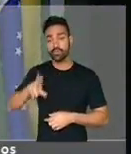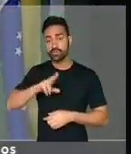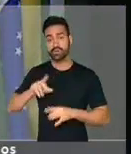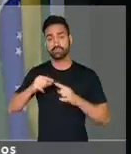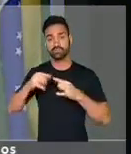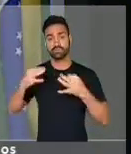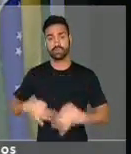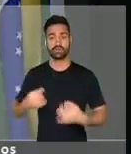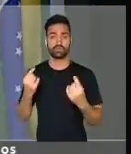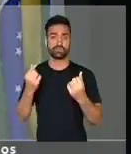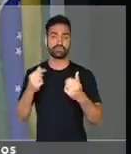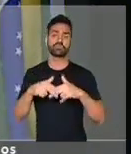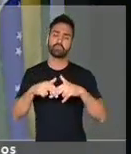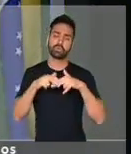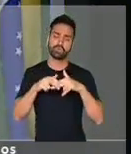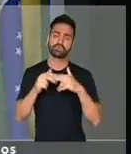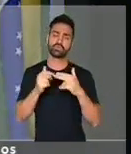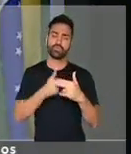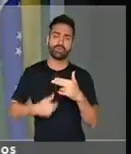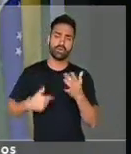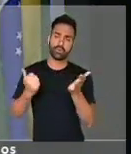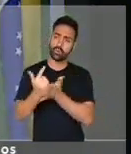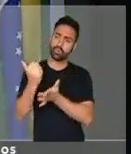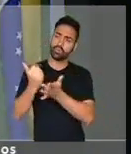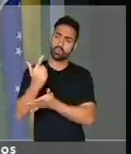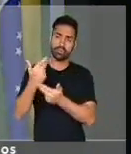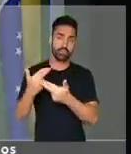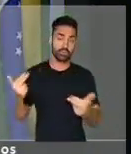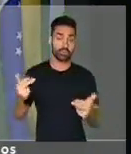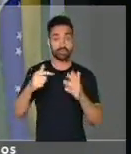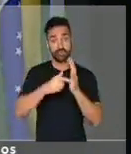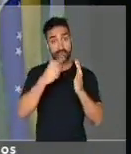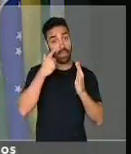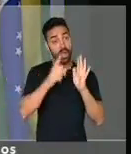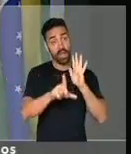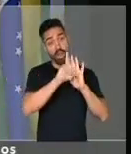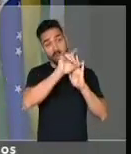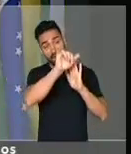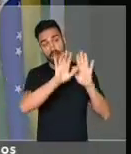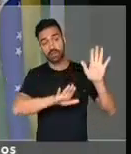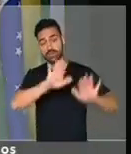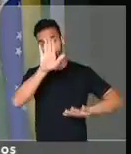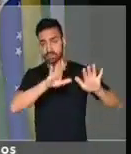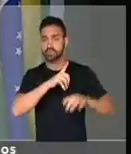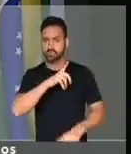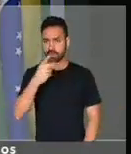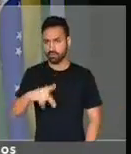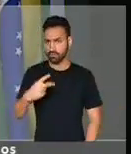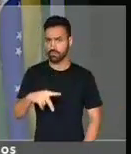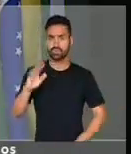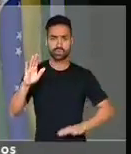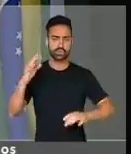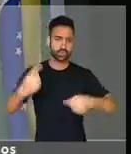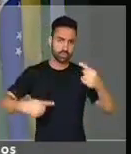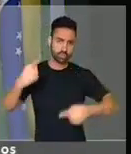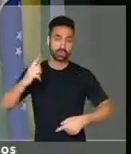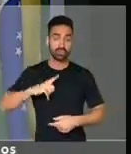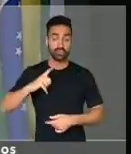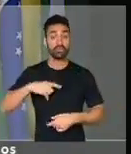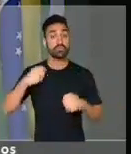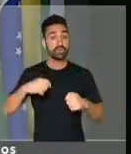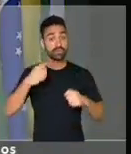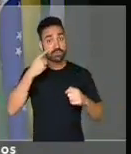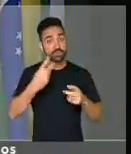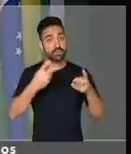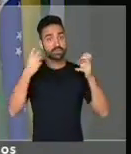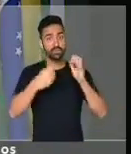o seu dinheiro. Então, as compras governamentais, a lei de licitação que está em discussão aqui na casa, tem que observar